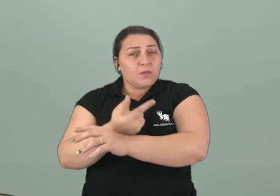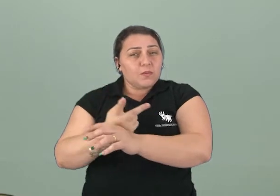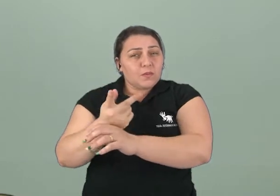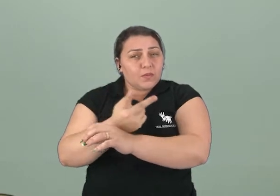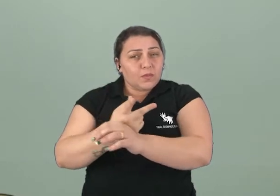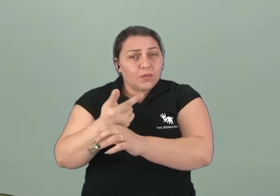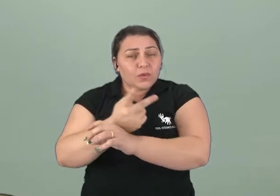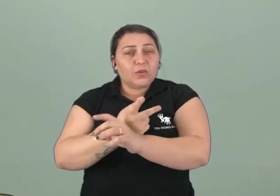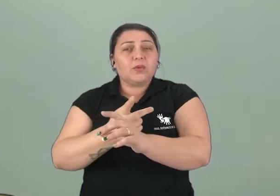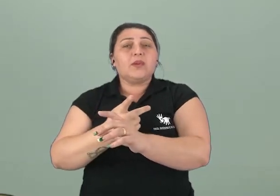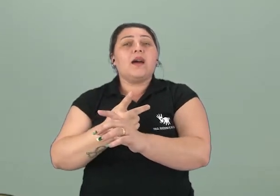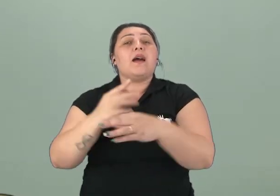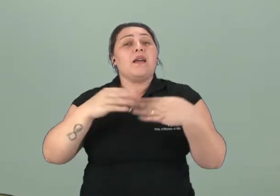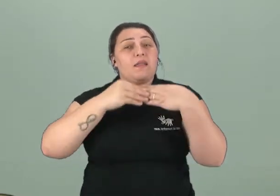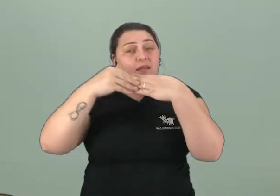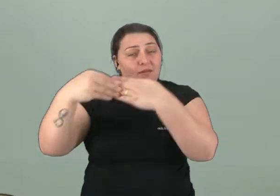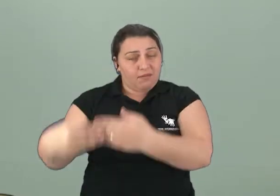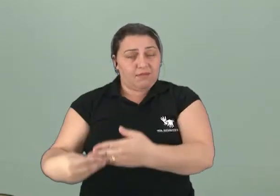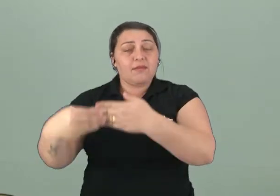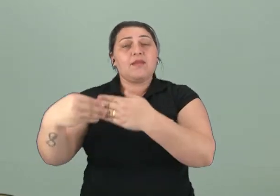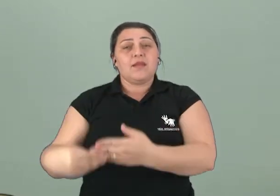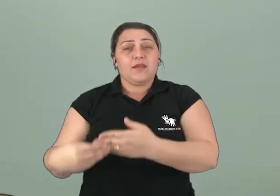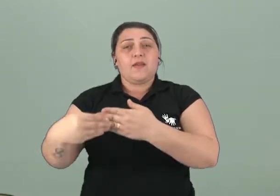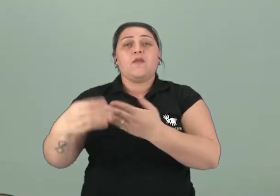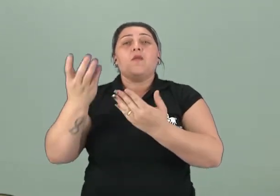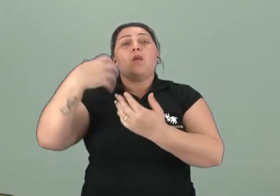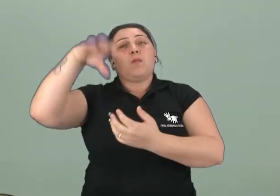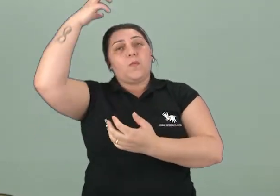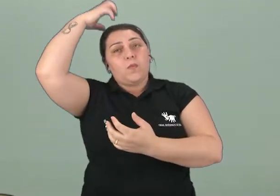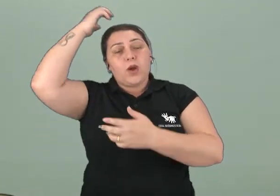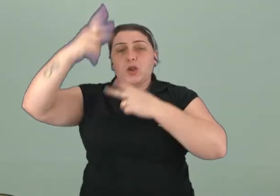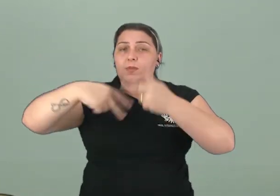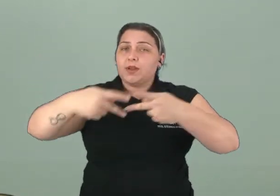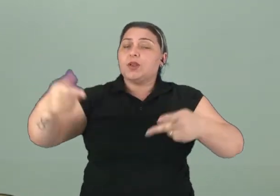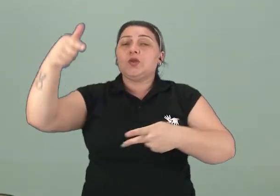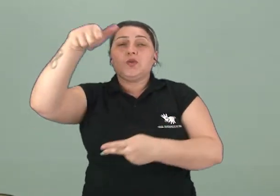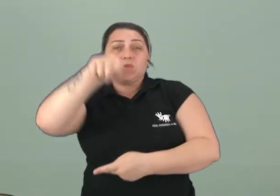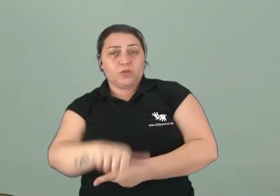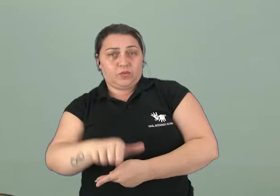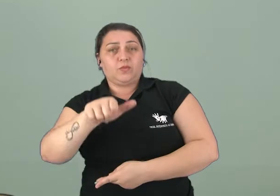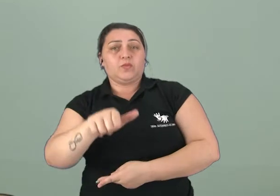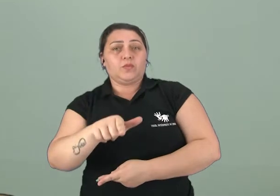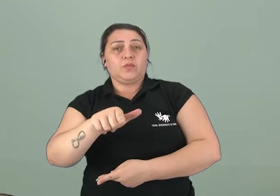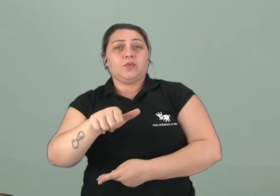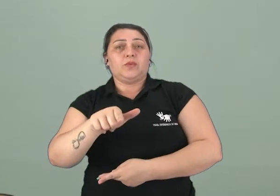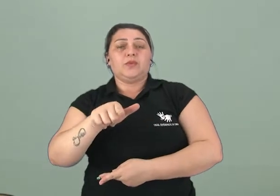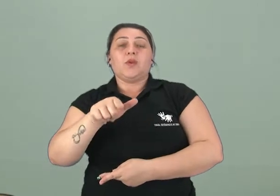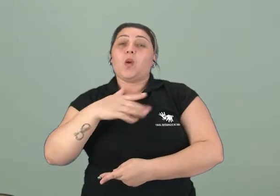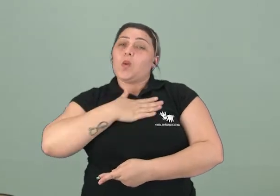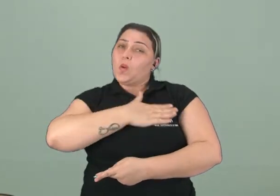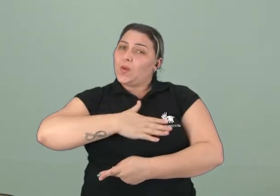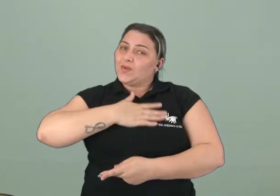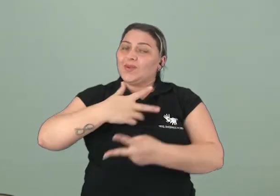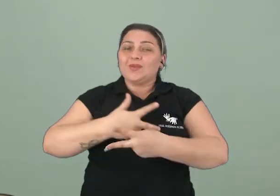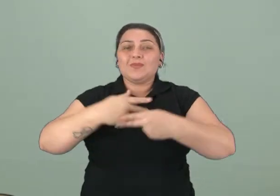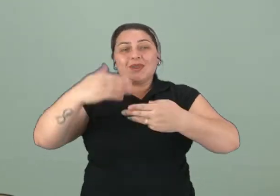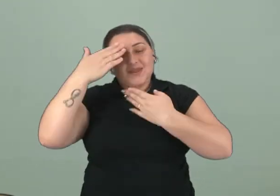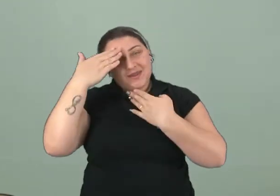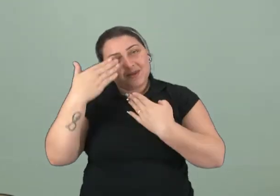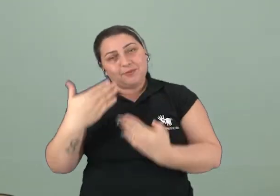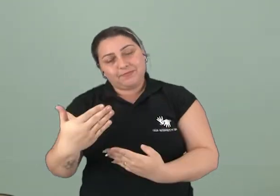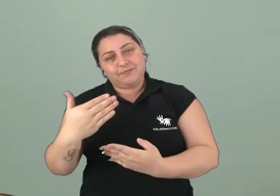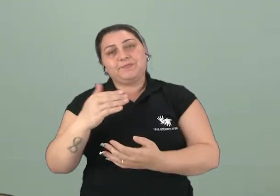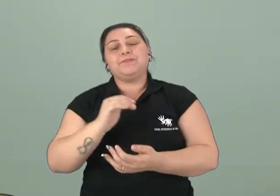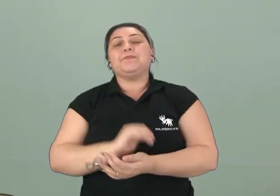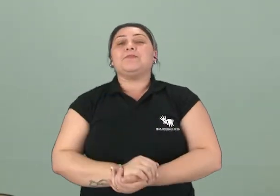também levou de presente ao rei e mais uma vez o rei recebeu o mínimo e agradeceu